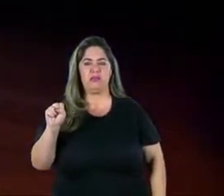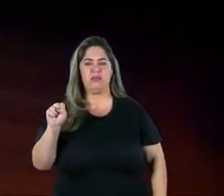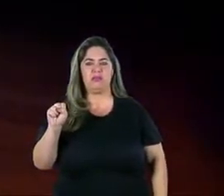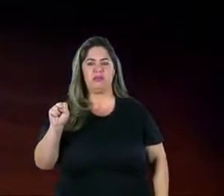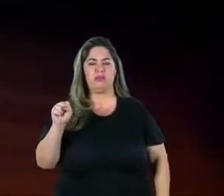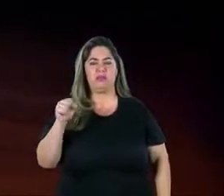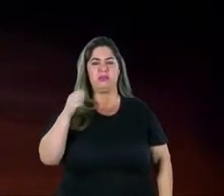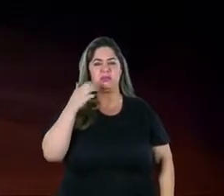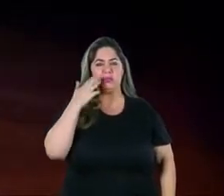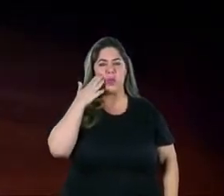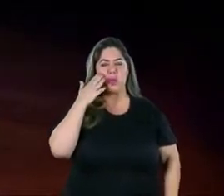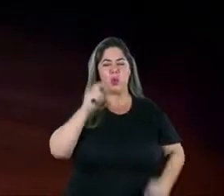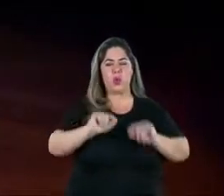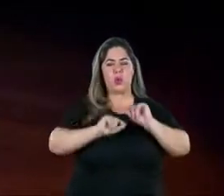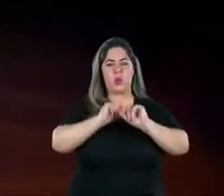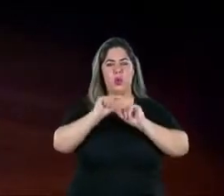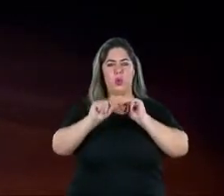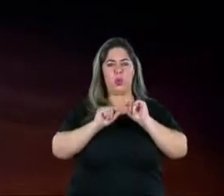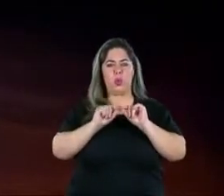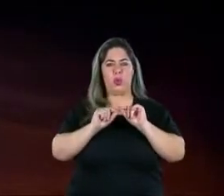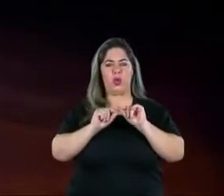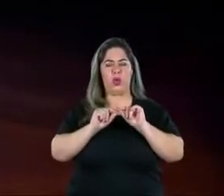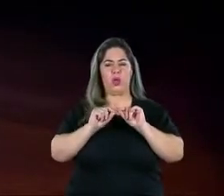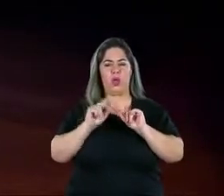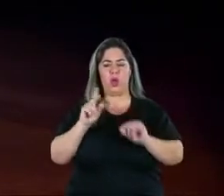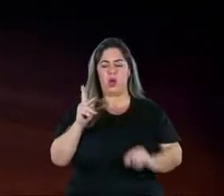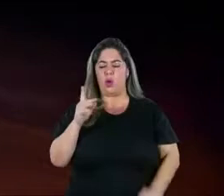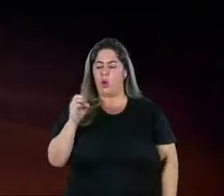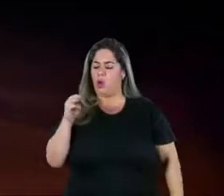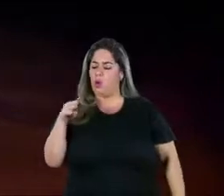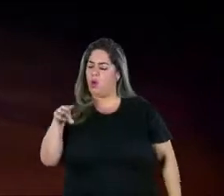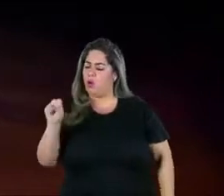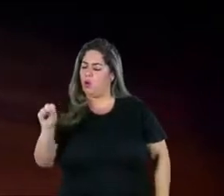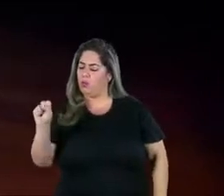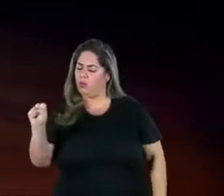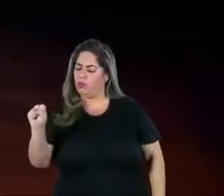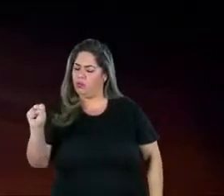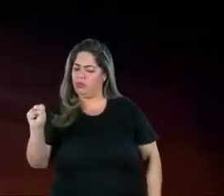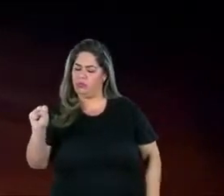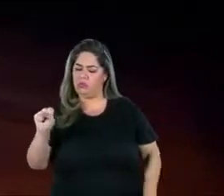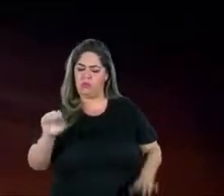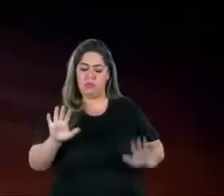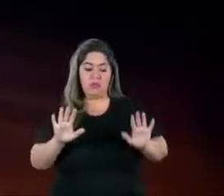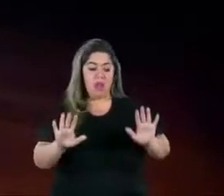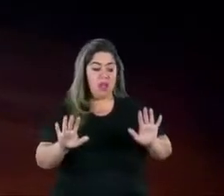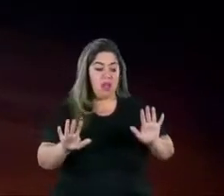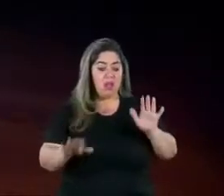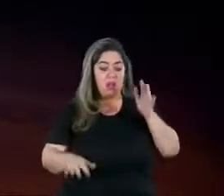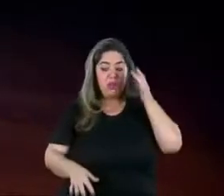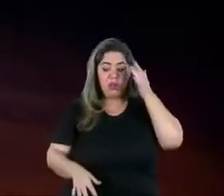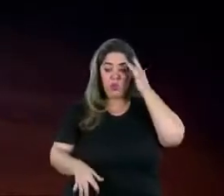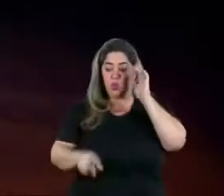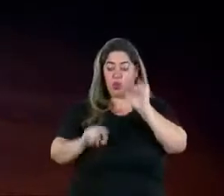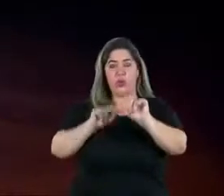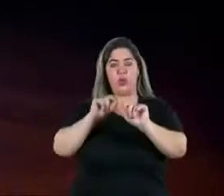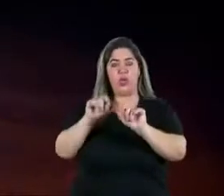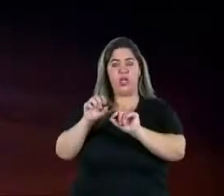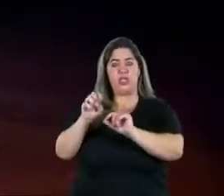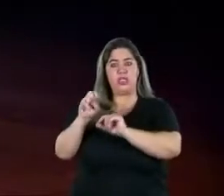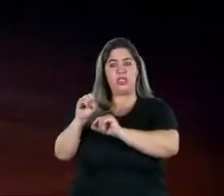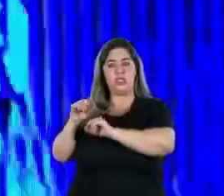Sabemos que somos homos, mas não sabemos se